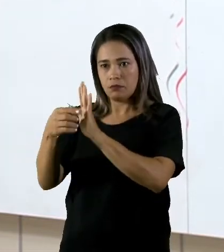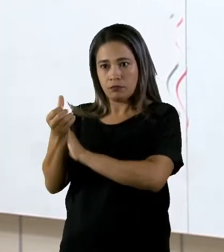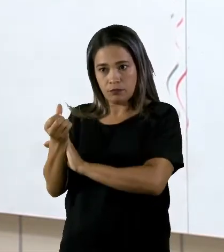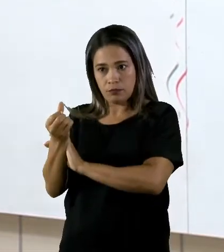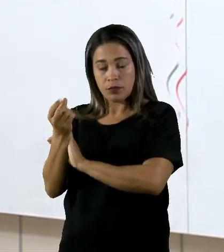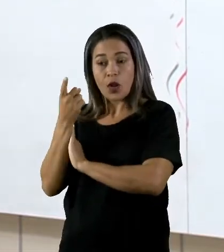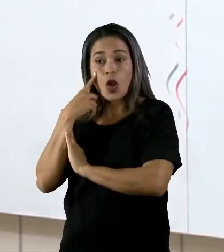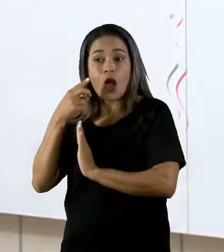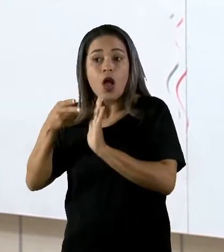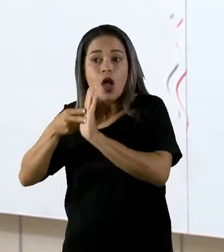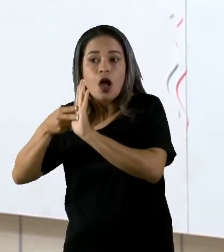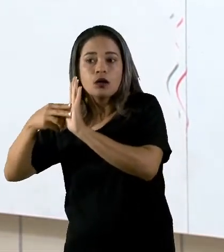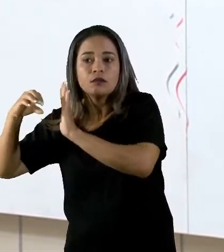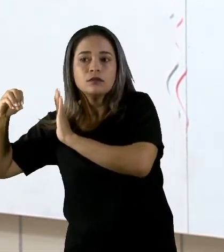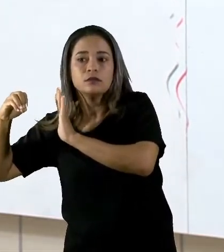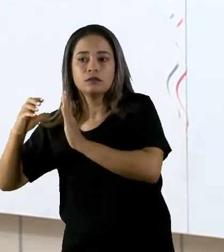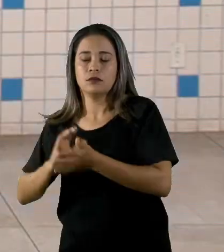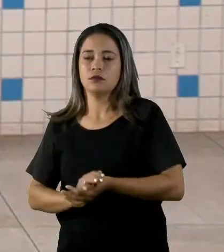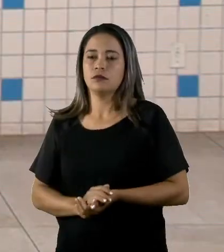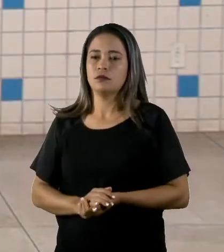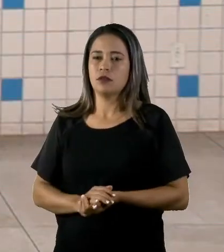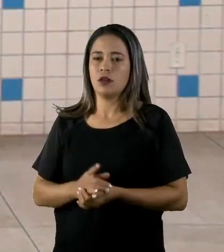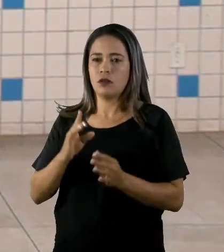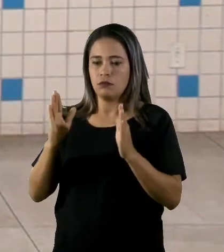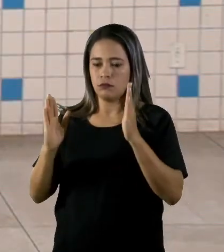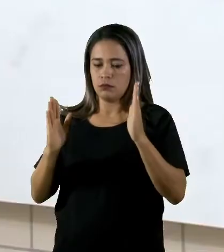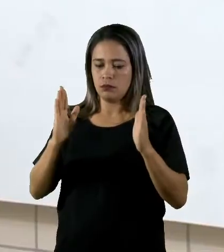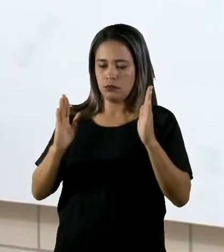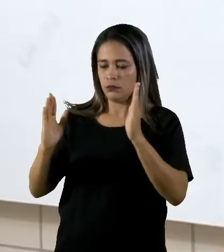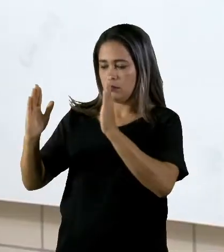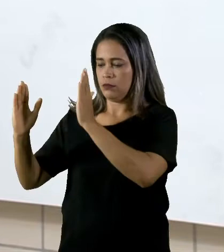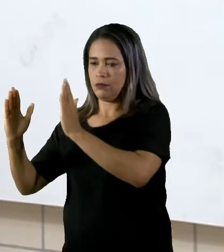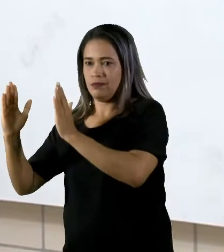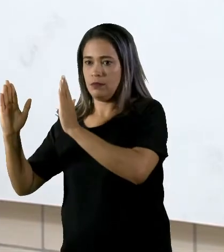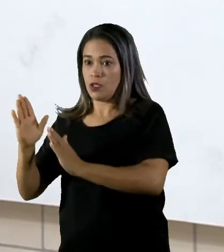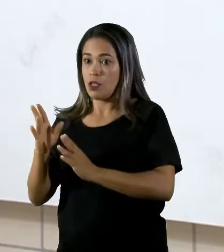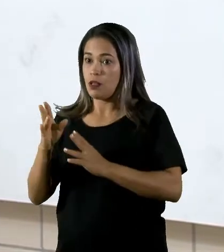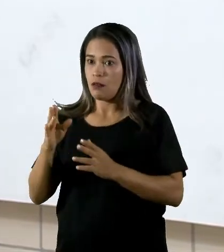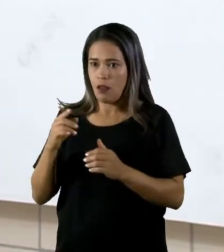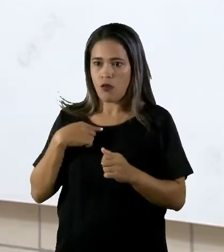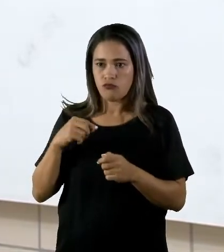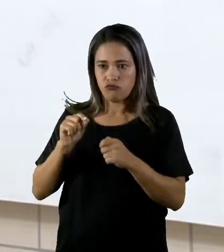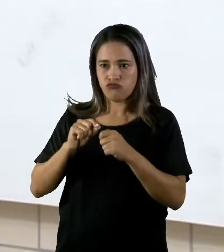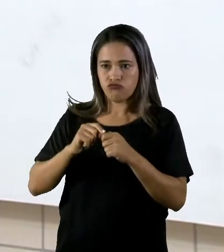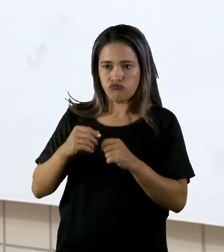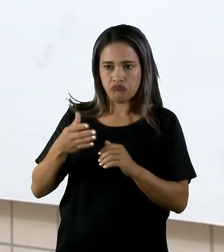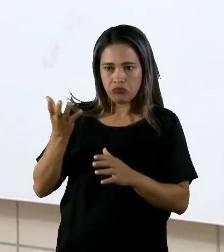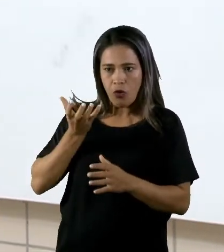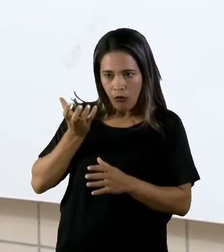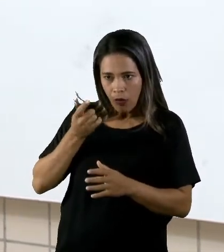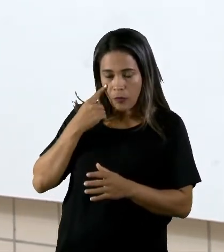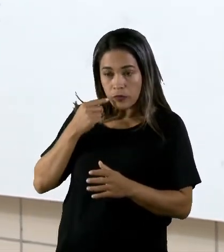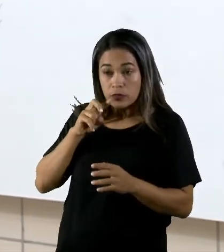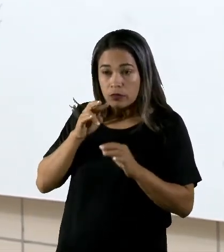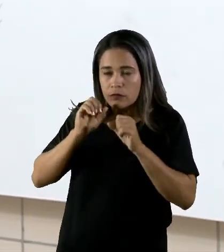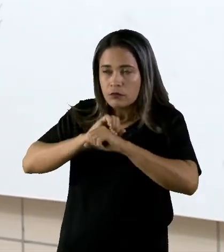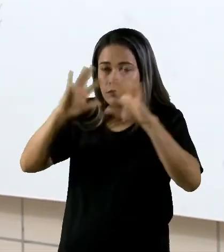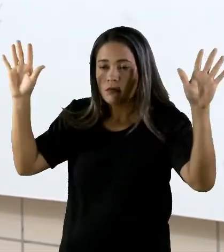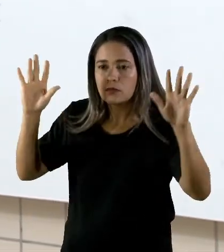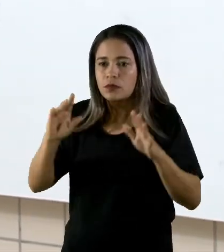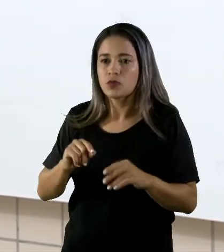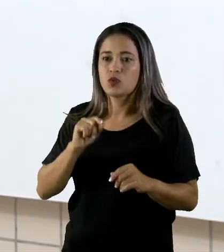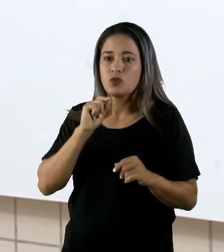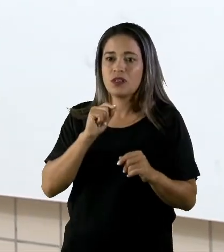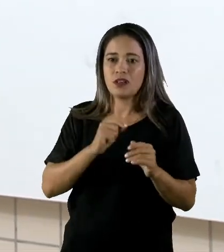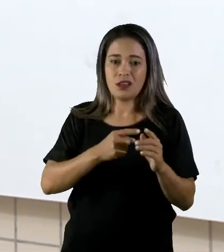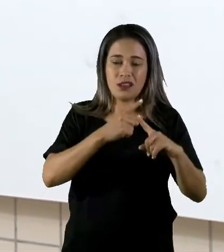Observa que eu deixei uma certa distância, de propósito, para vocês enxergarem a coisa com mais clareza. O que está positivo